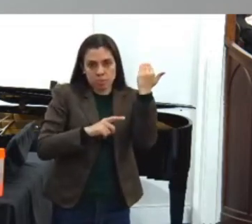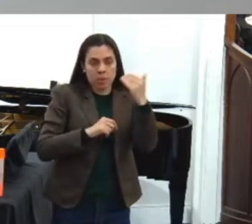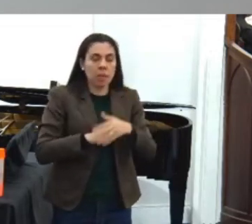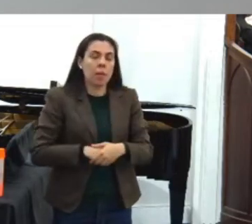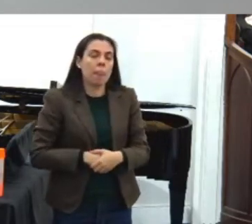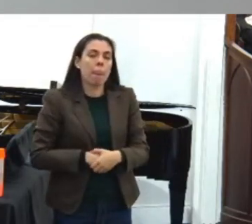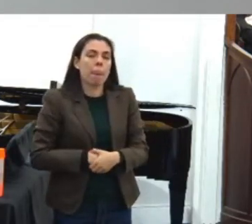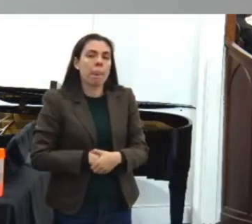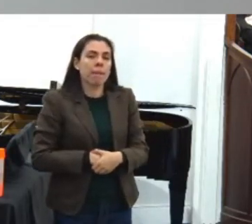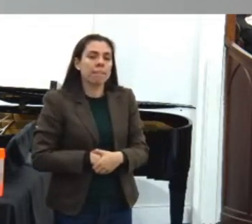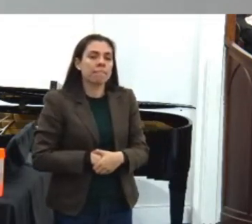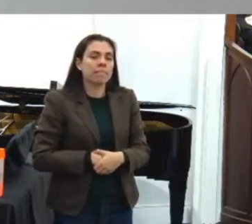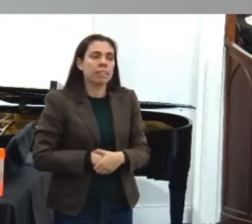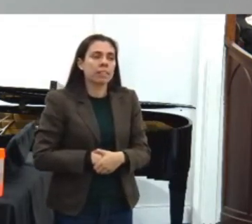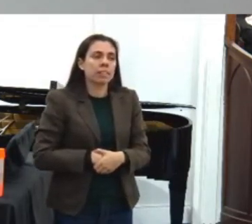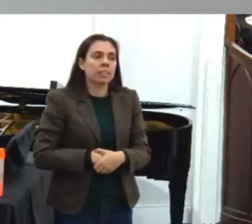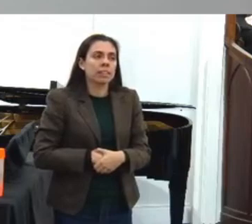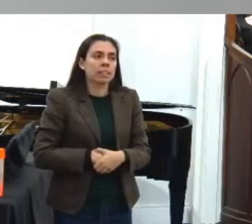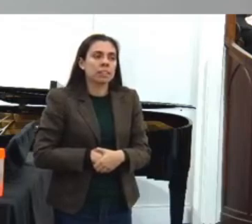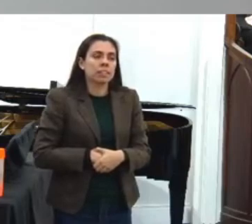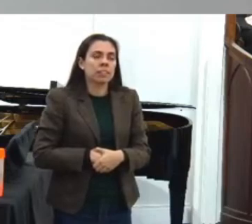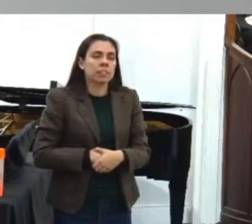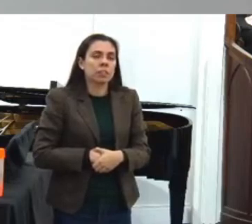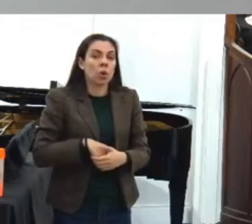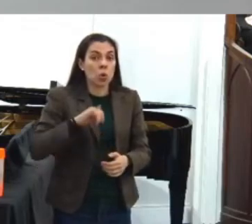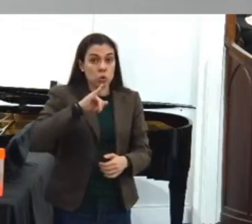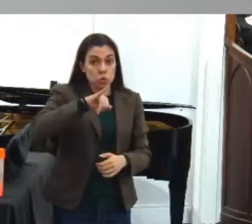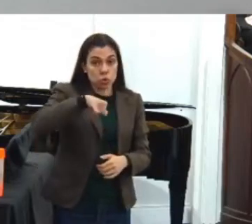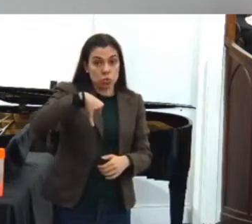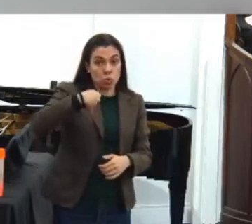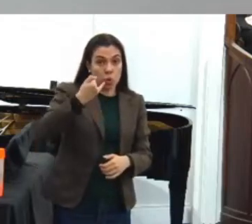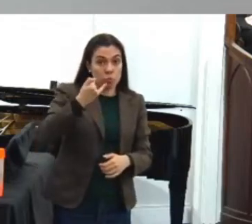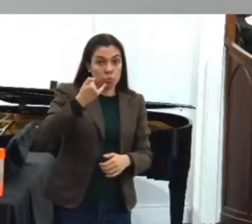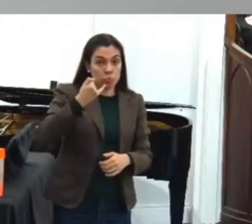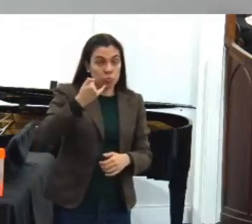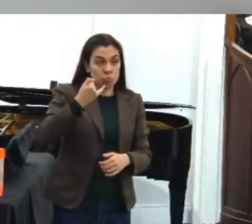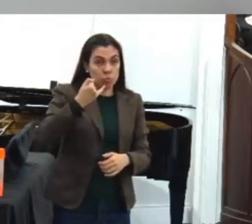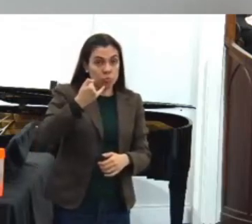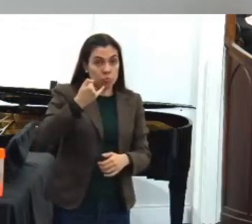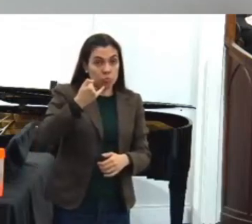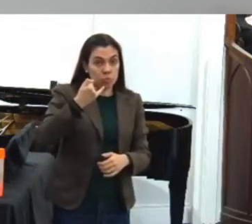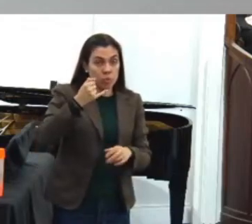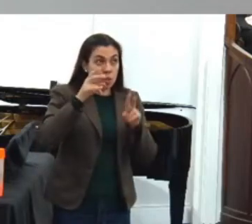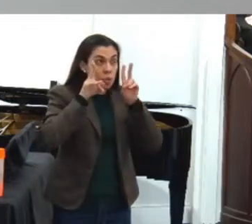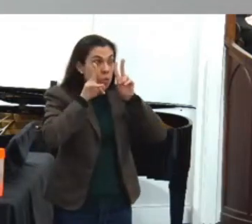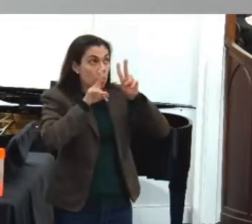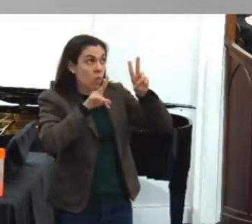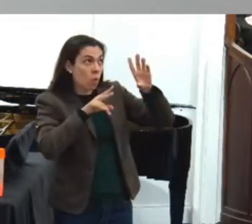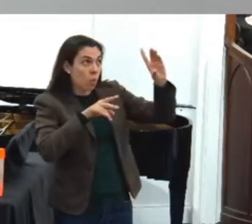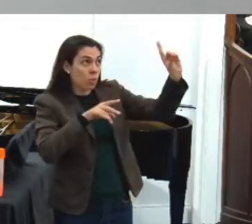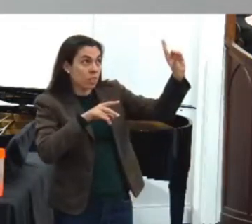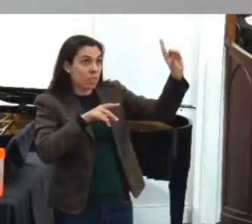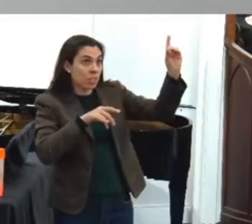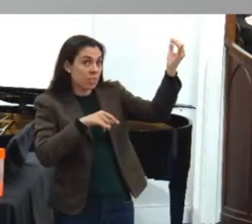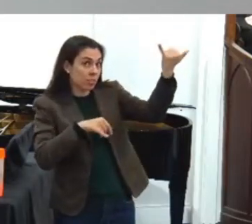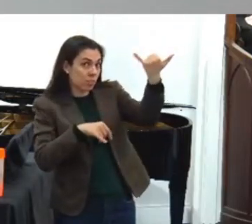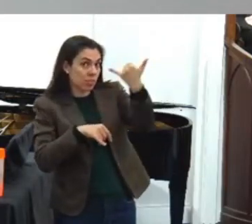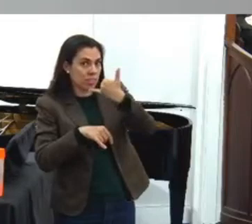O foco da revelação que João recebeu de Deus é comunicar como a igreja deve